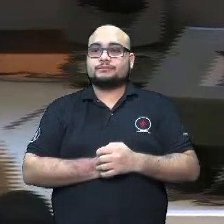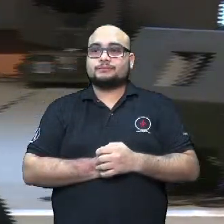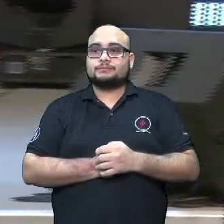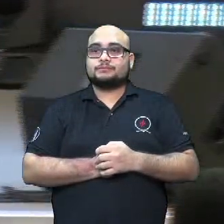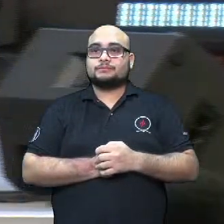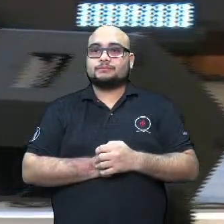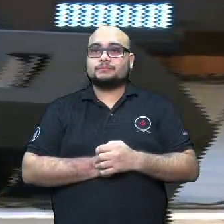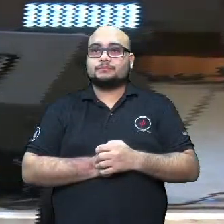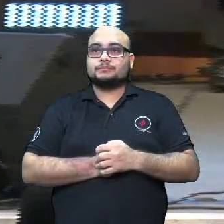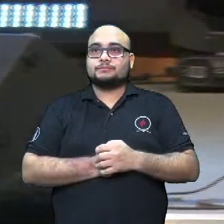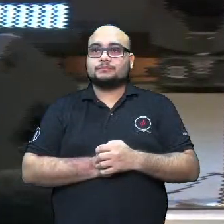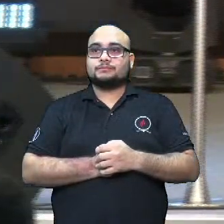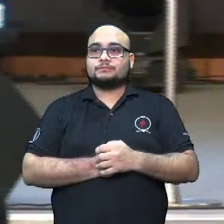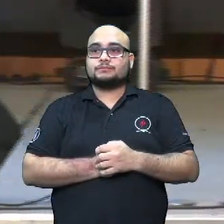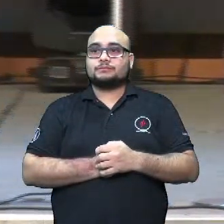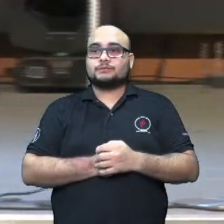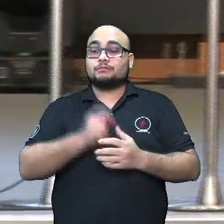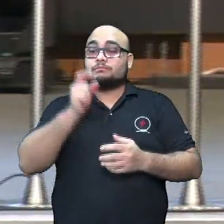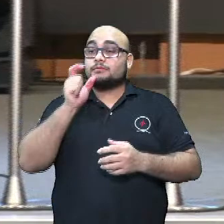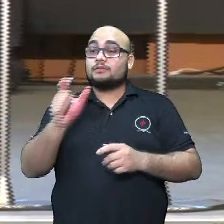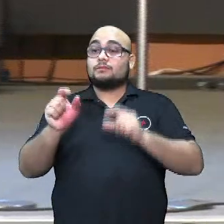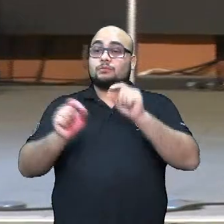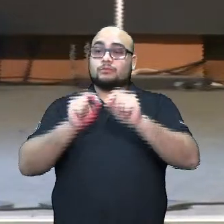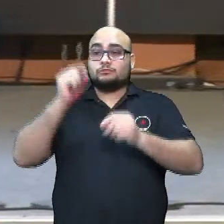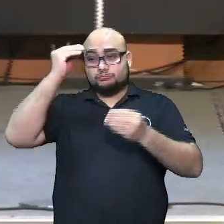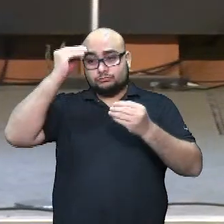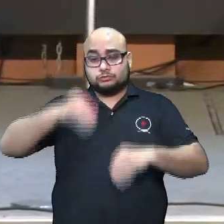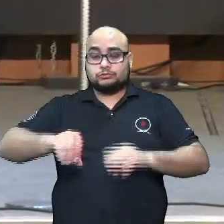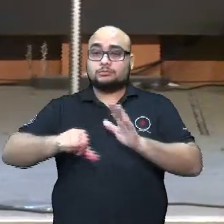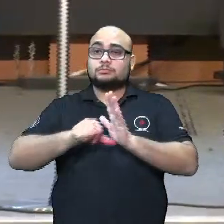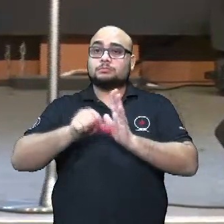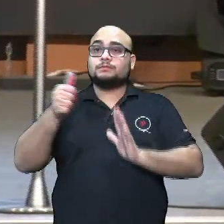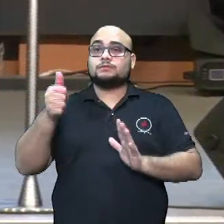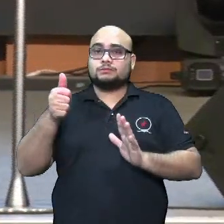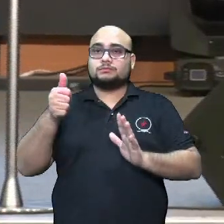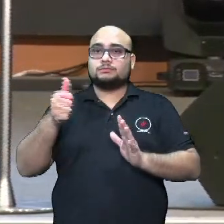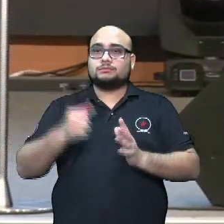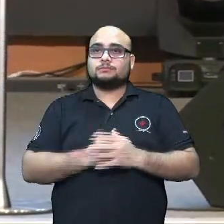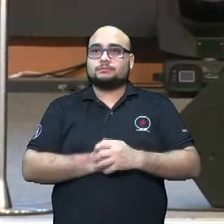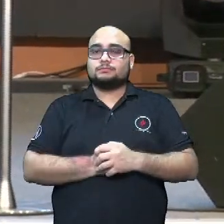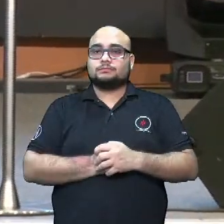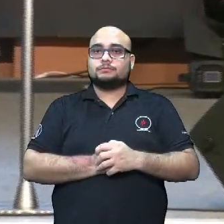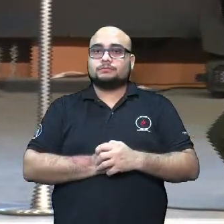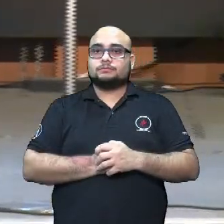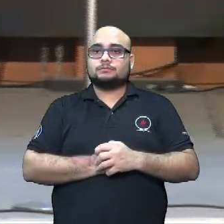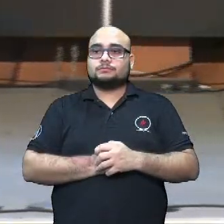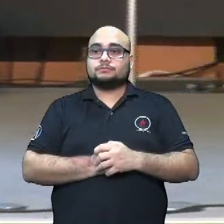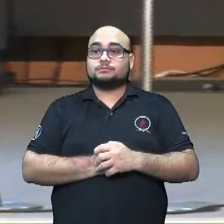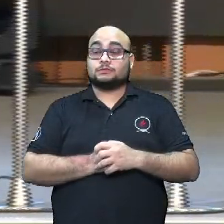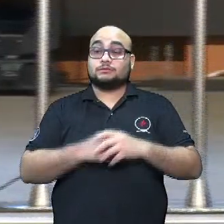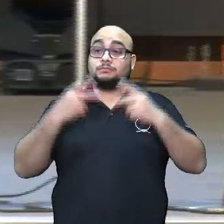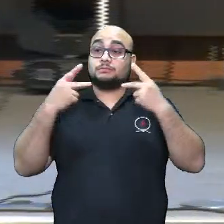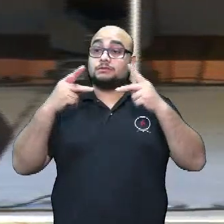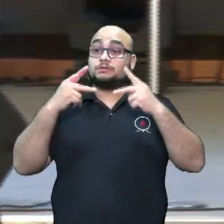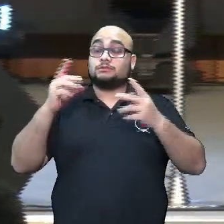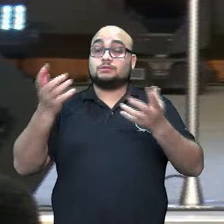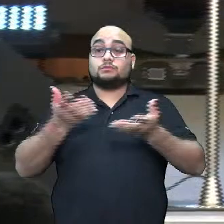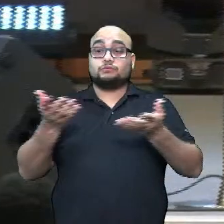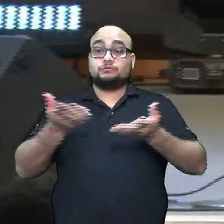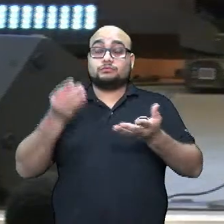Deixa eu liberar uma palavra para você. Se você desistiu uma vez, baseado na palavra que foi ministrada aqui hoje, Deus está dizendo, tenta de